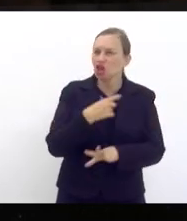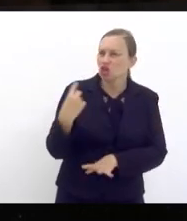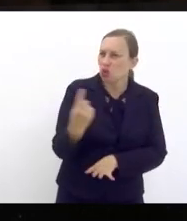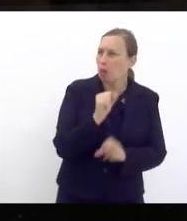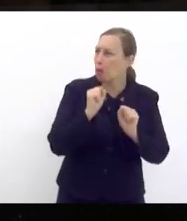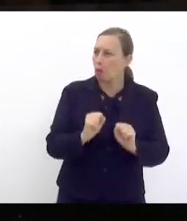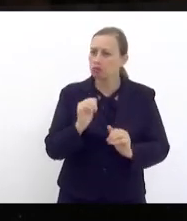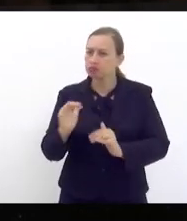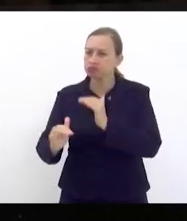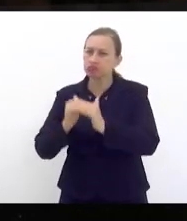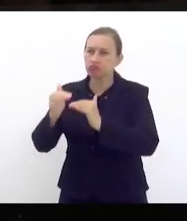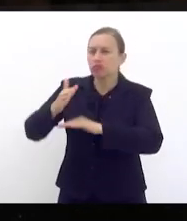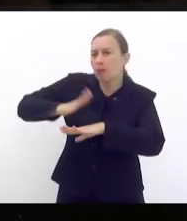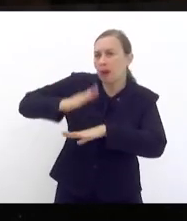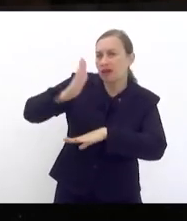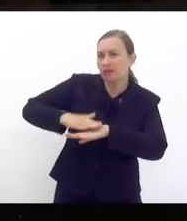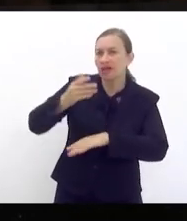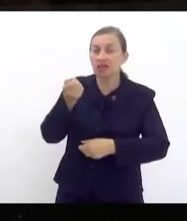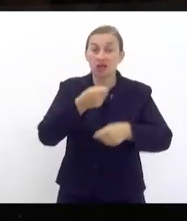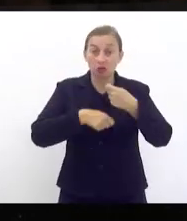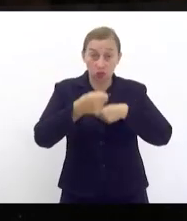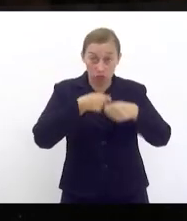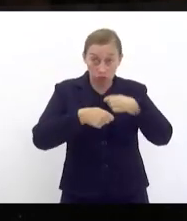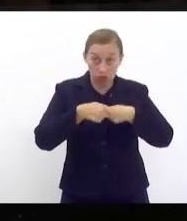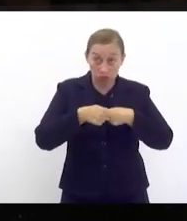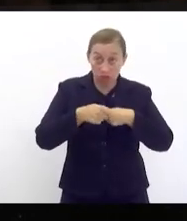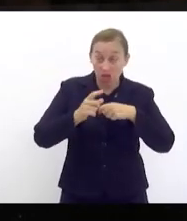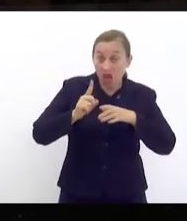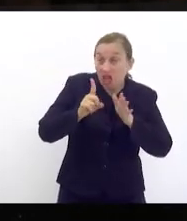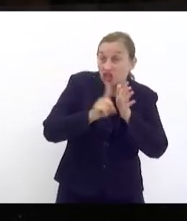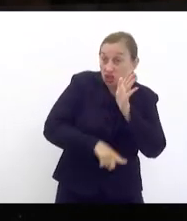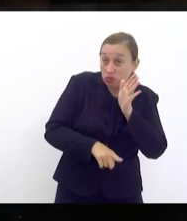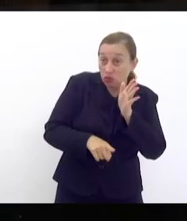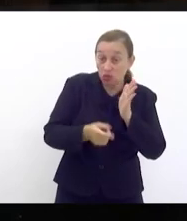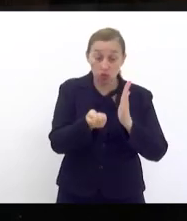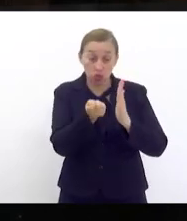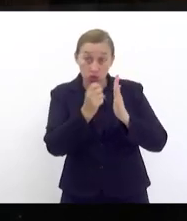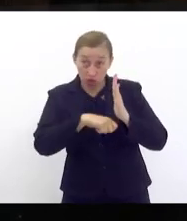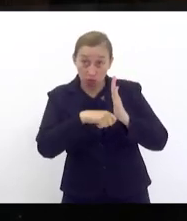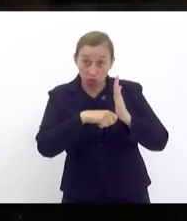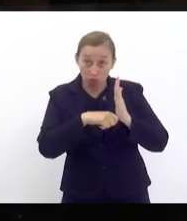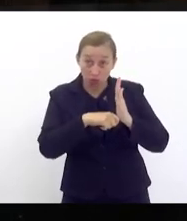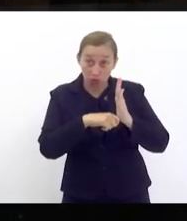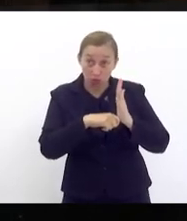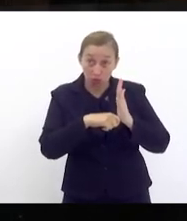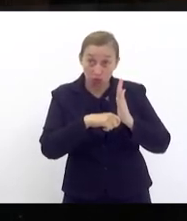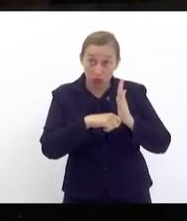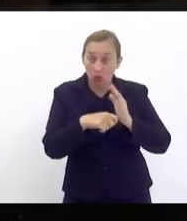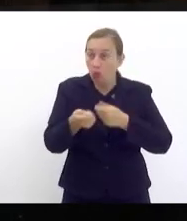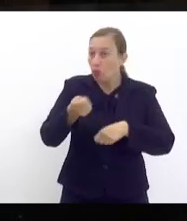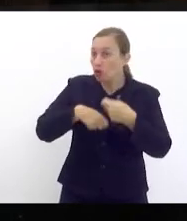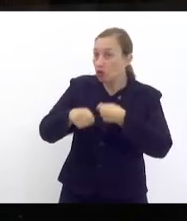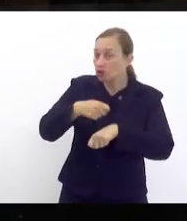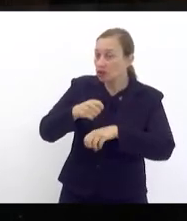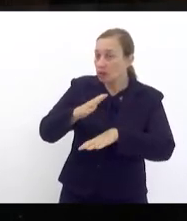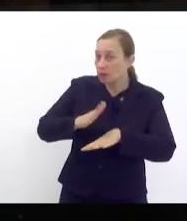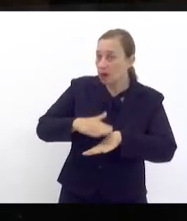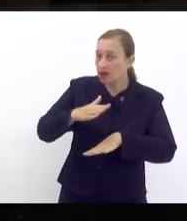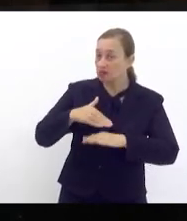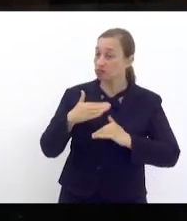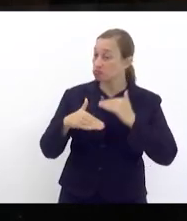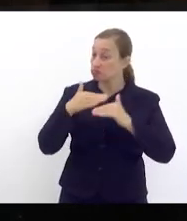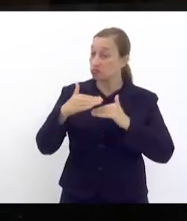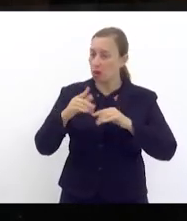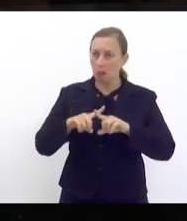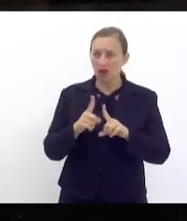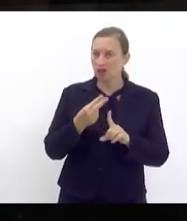possa desenvolver cada vez mais a sua economia, a diminuição do tributo enseja uma economia mais pujante, mas